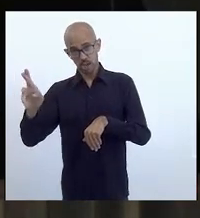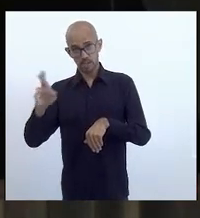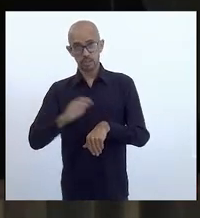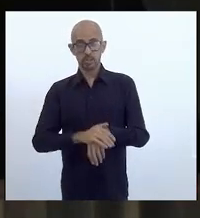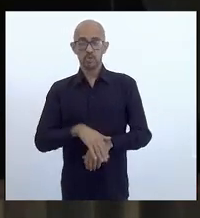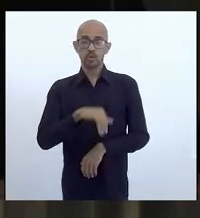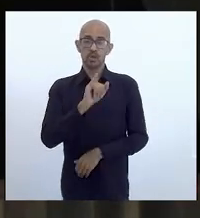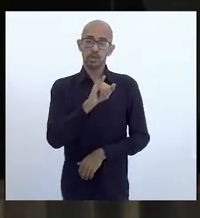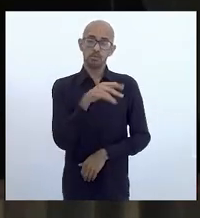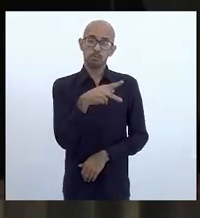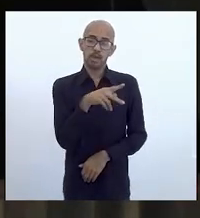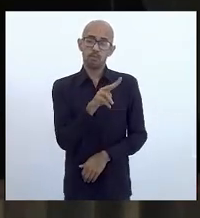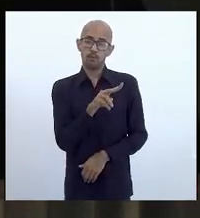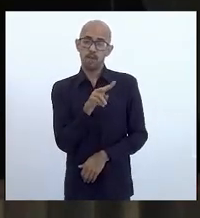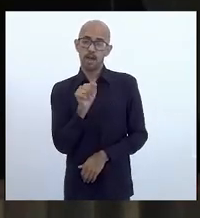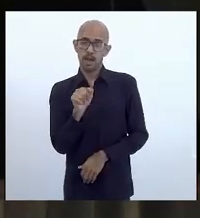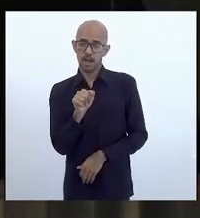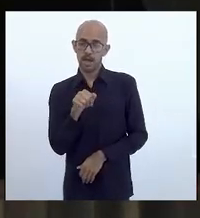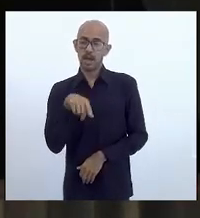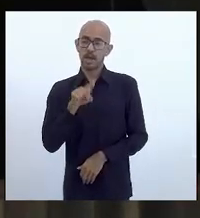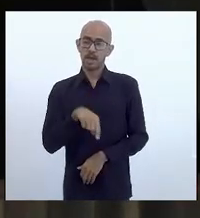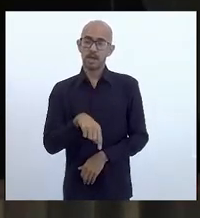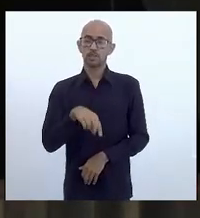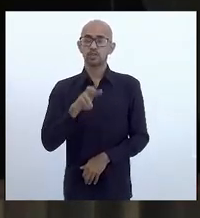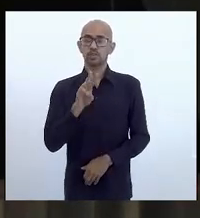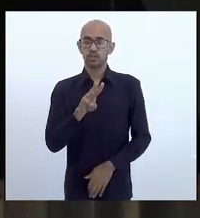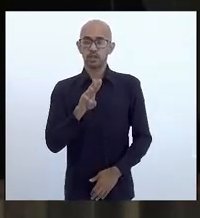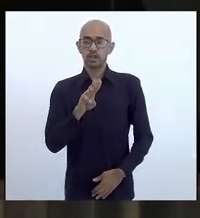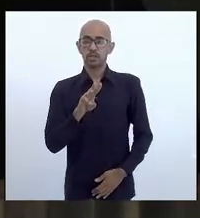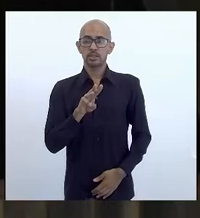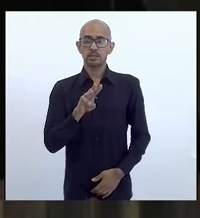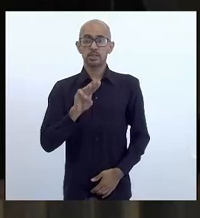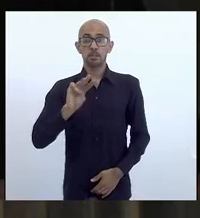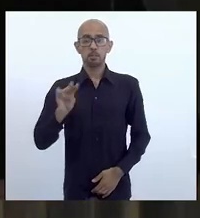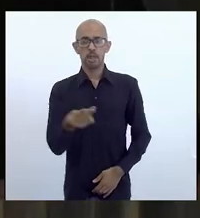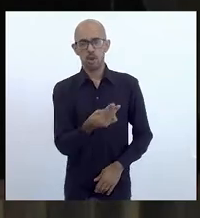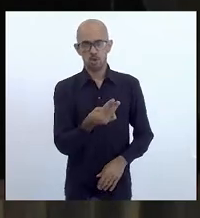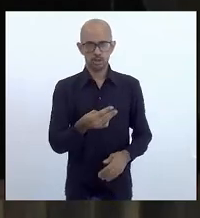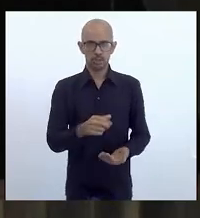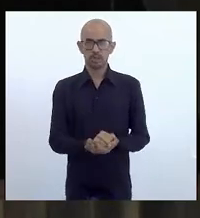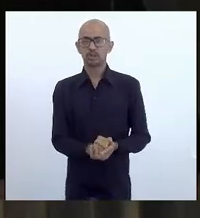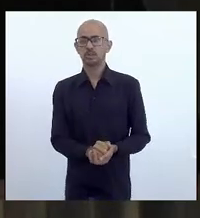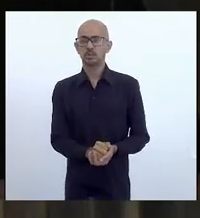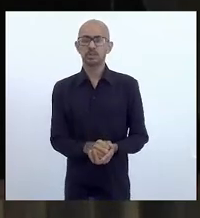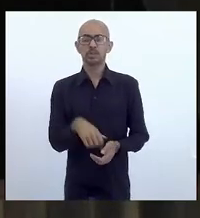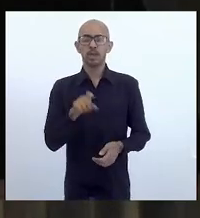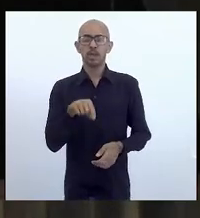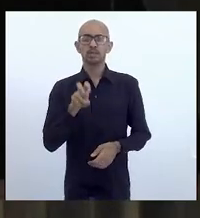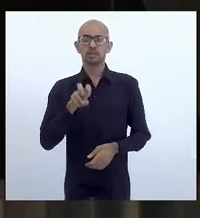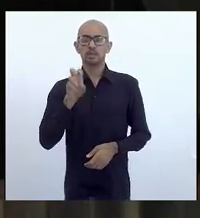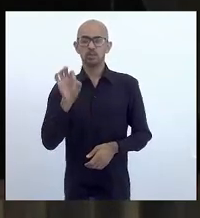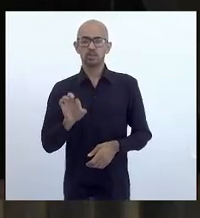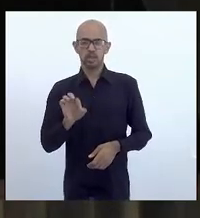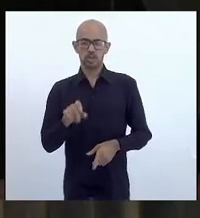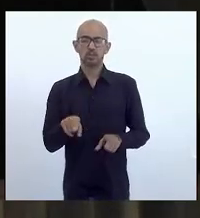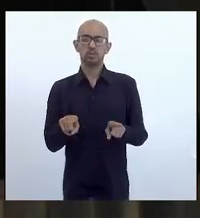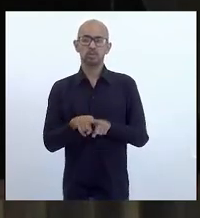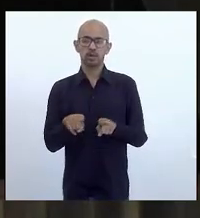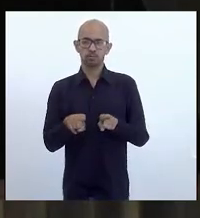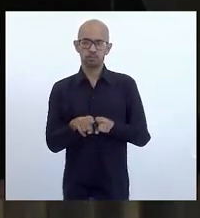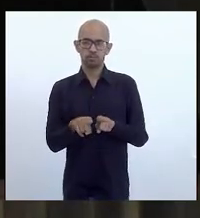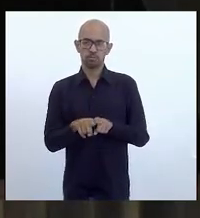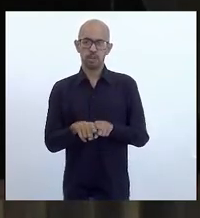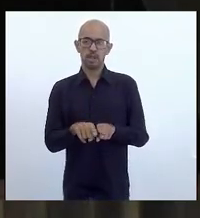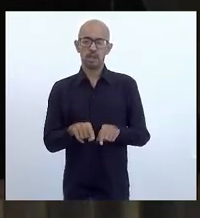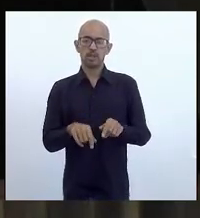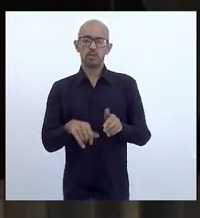IPVA, a arrecadação prevista é de 3 bilhões, portanto, um incremento de 5%. E também no imposto